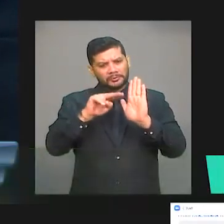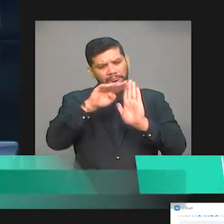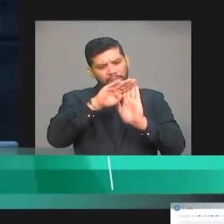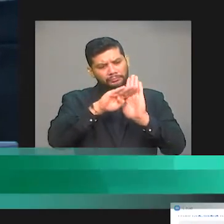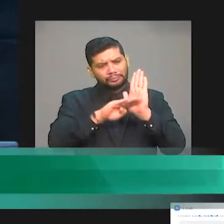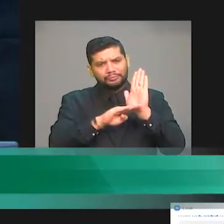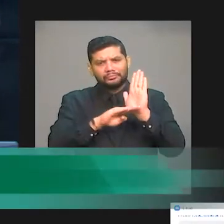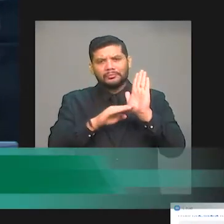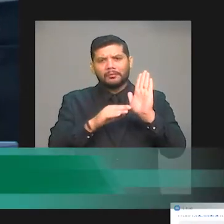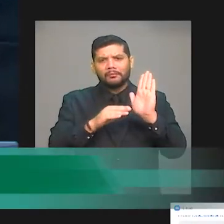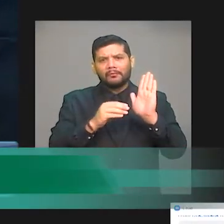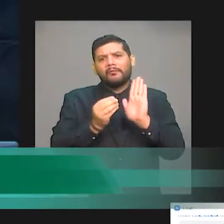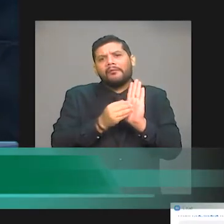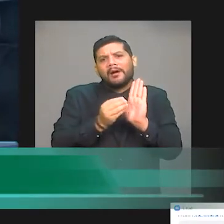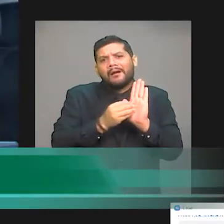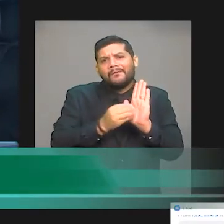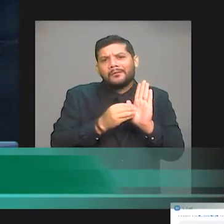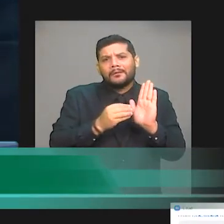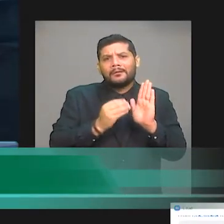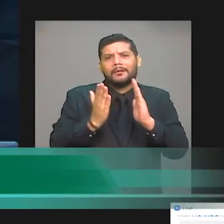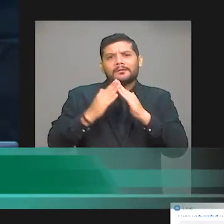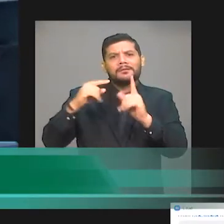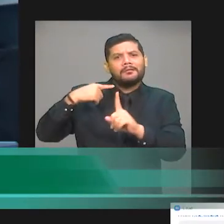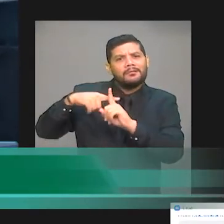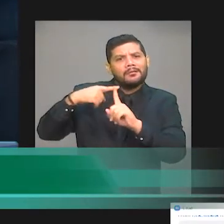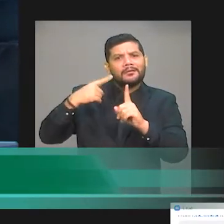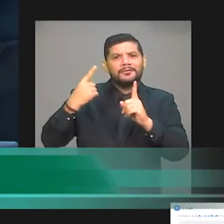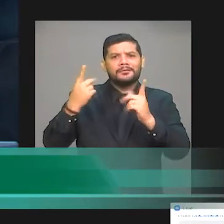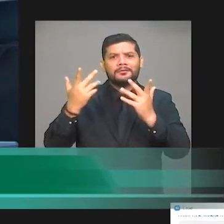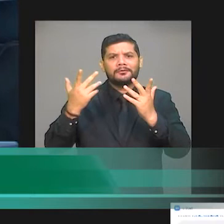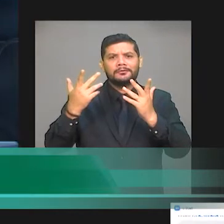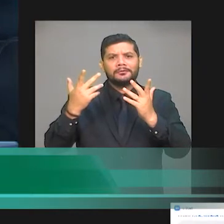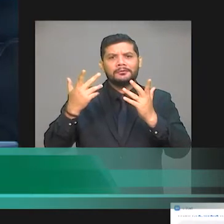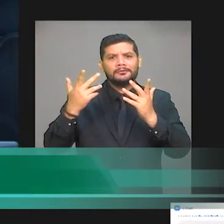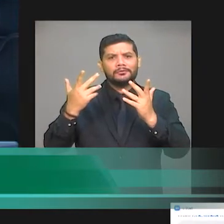arquidioceses, convenções de pastores, como podendo ser